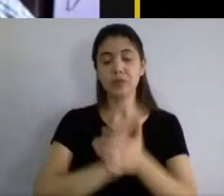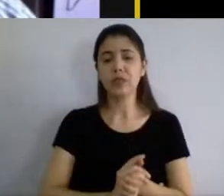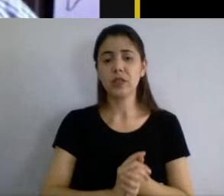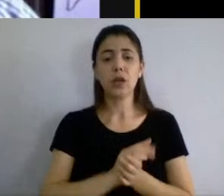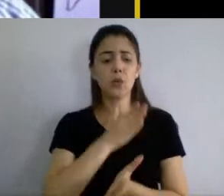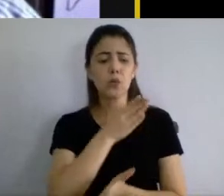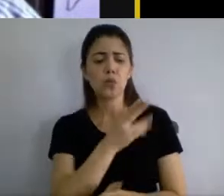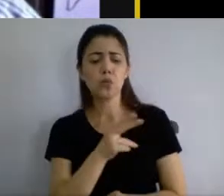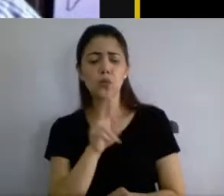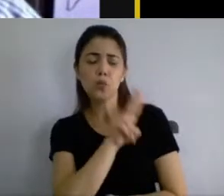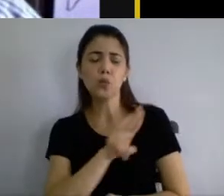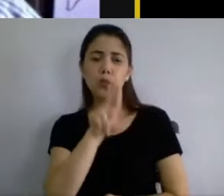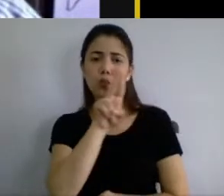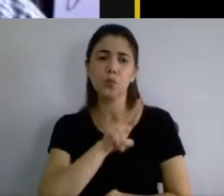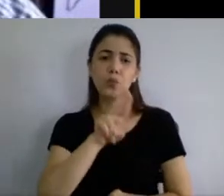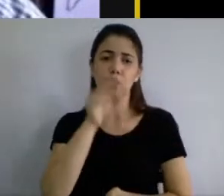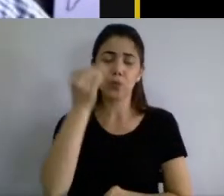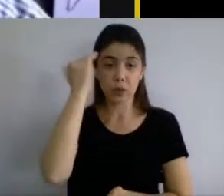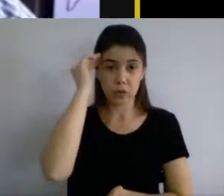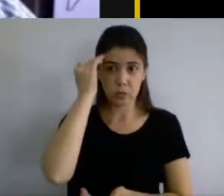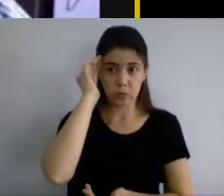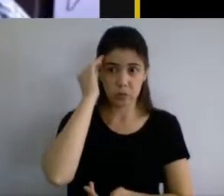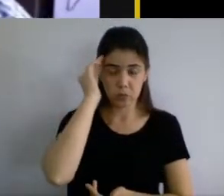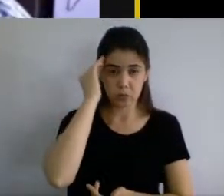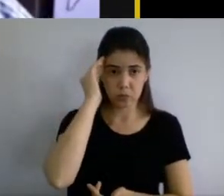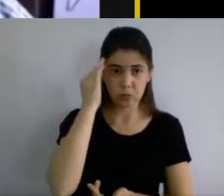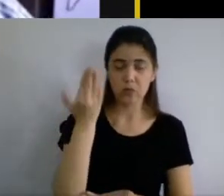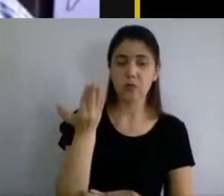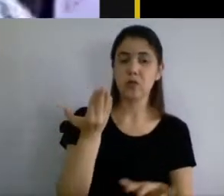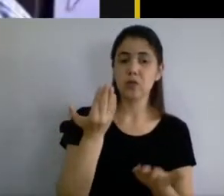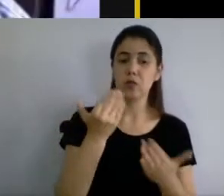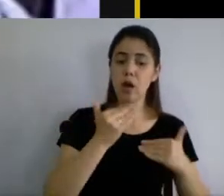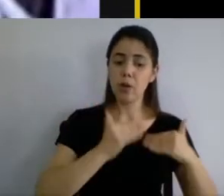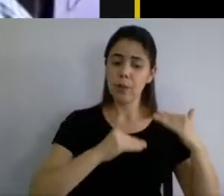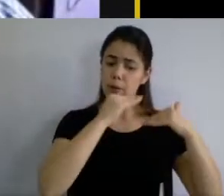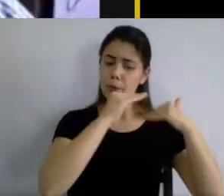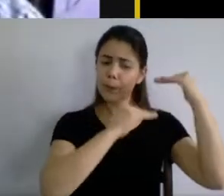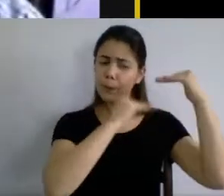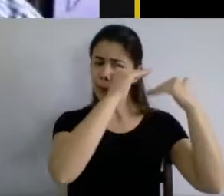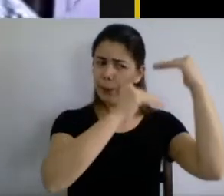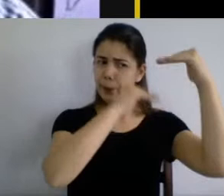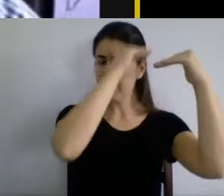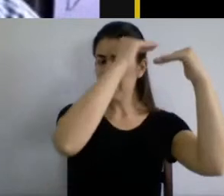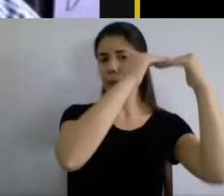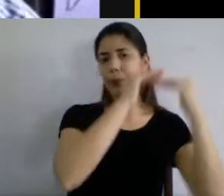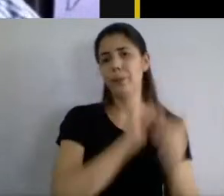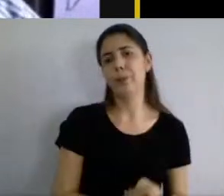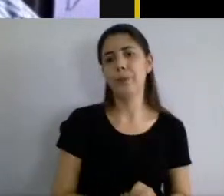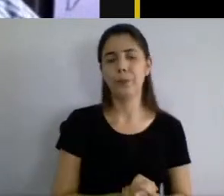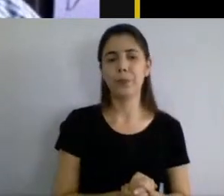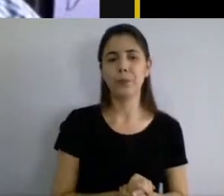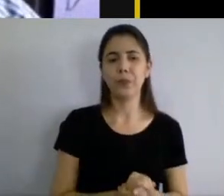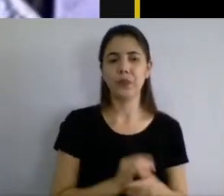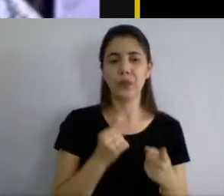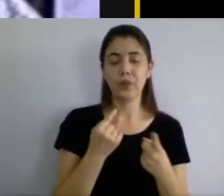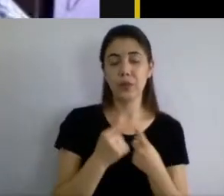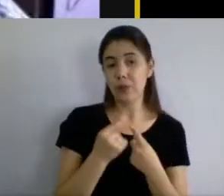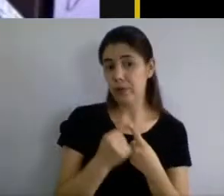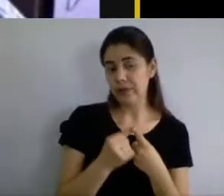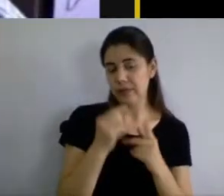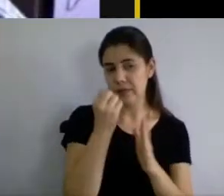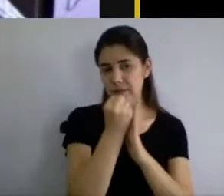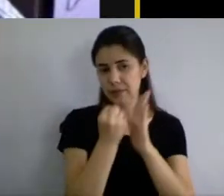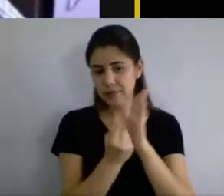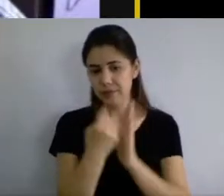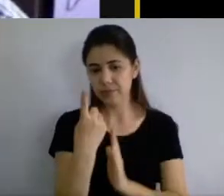originalidade que se adia também a uma noção de progresso, com que desde o fim do 18 se deu